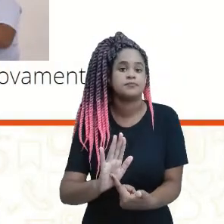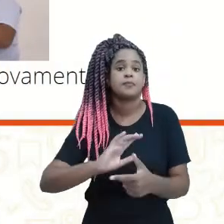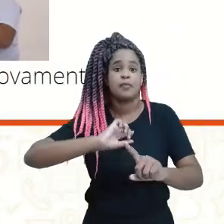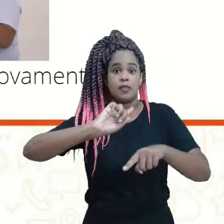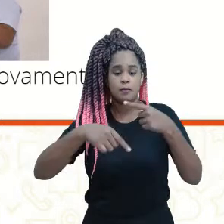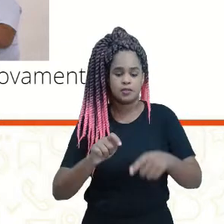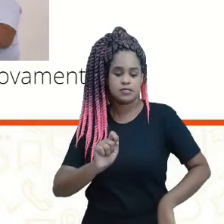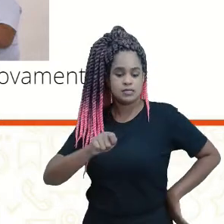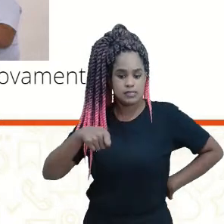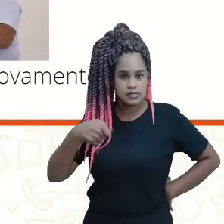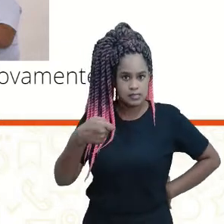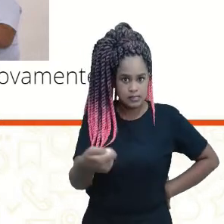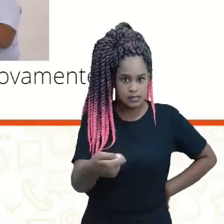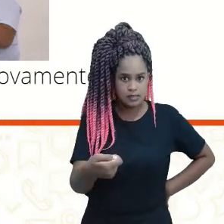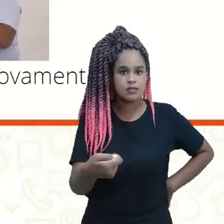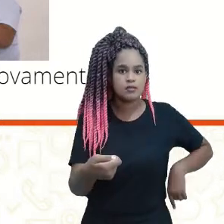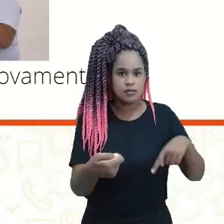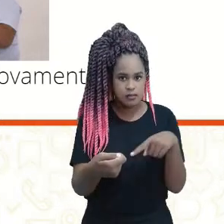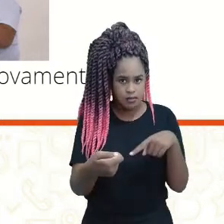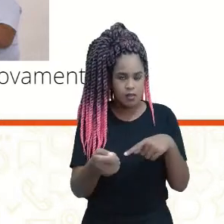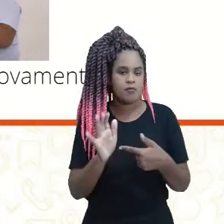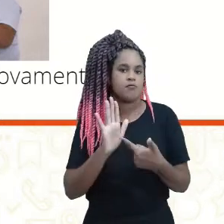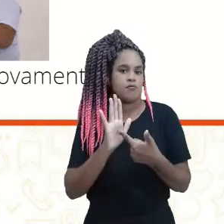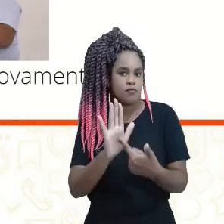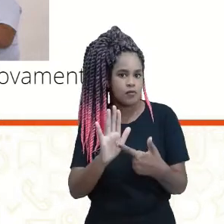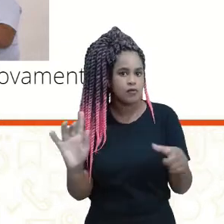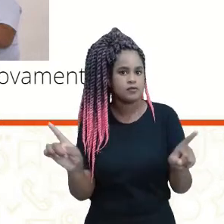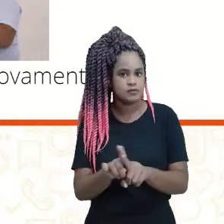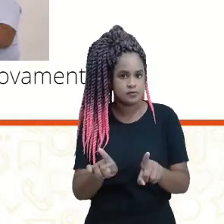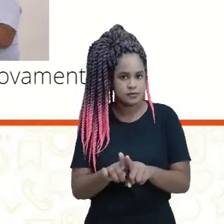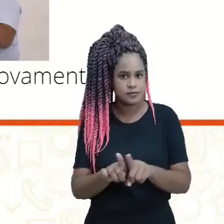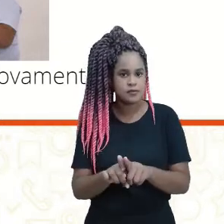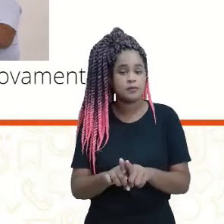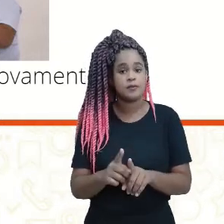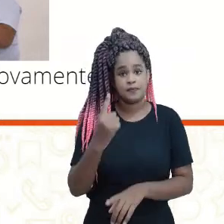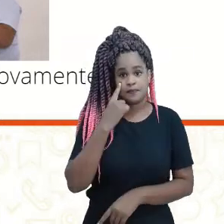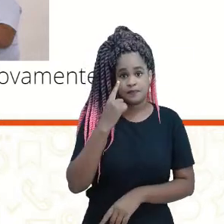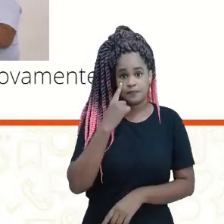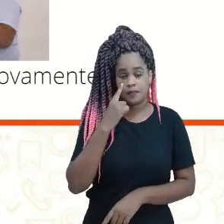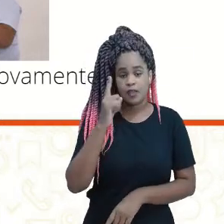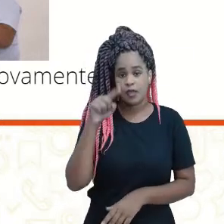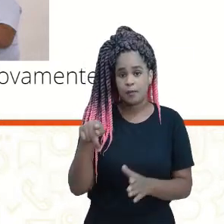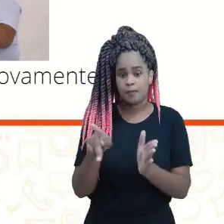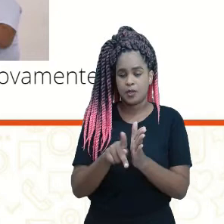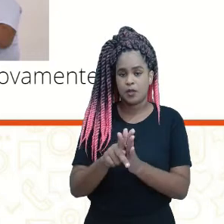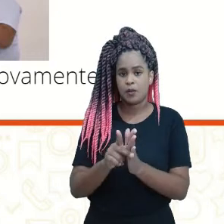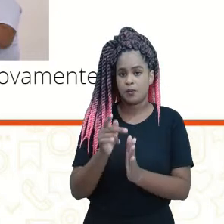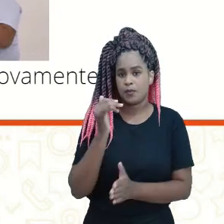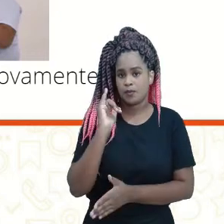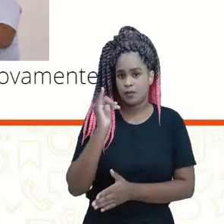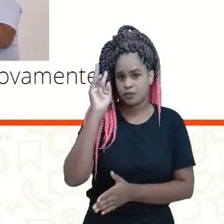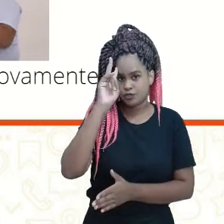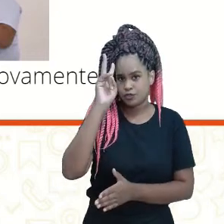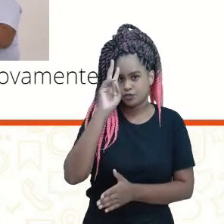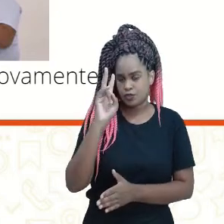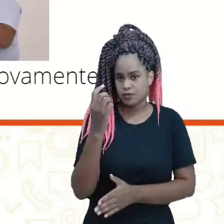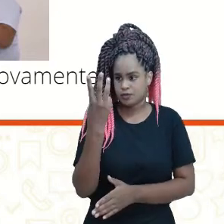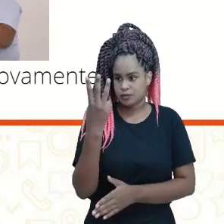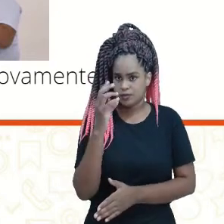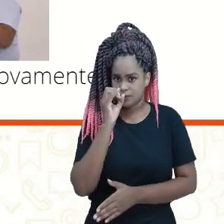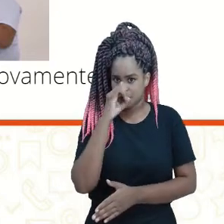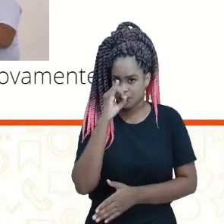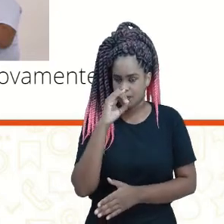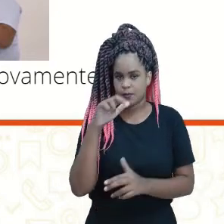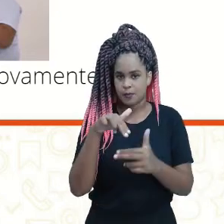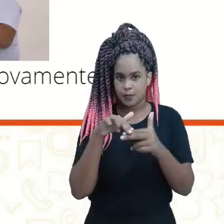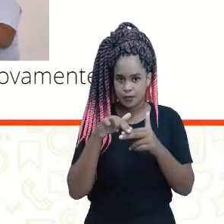o sinal, e aí faz parte da história dos Três Porquinhos, e está a professora Nélia sinalizando, não é, aquela